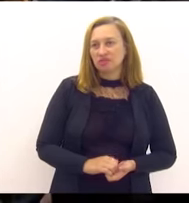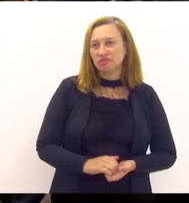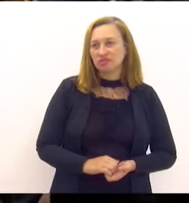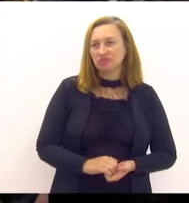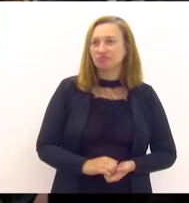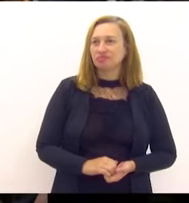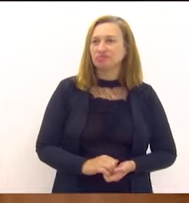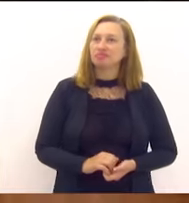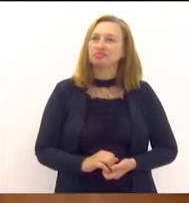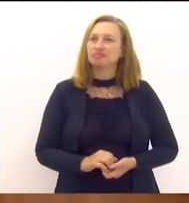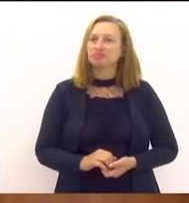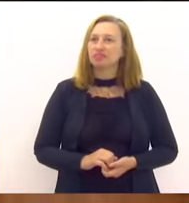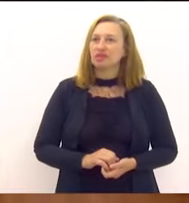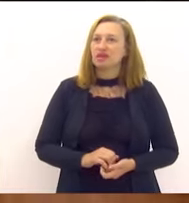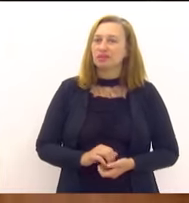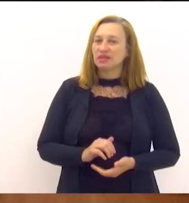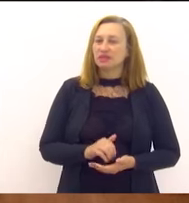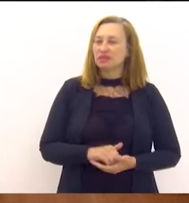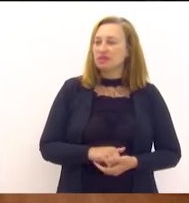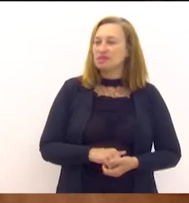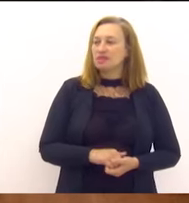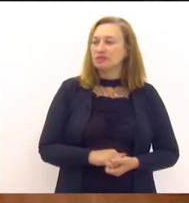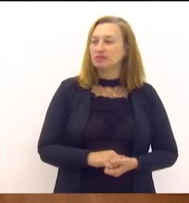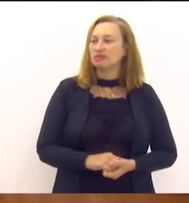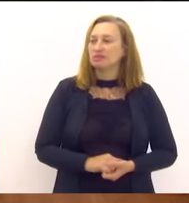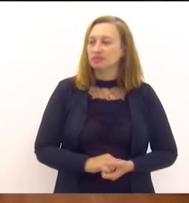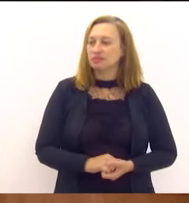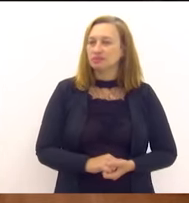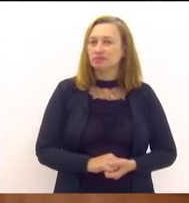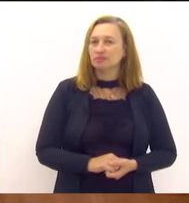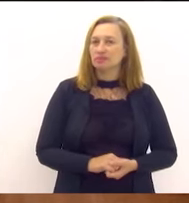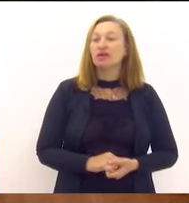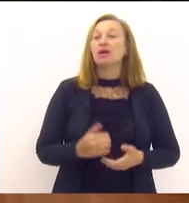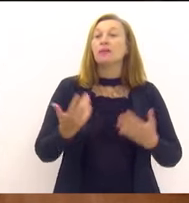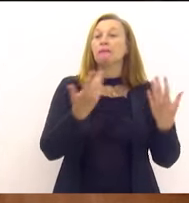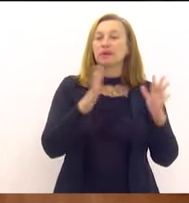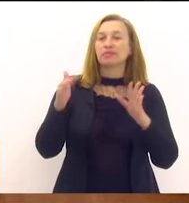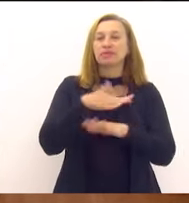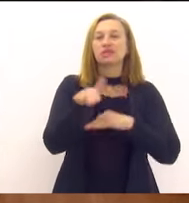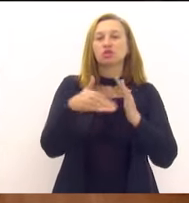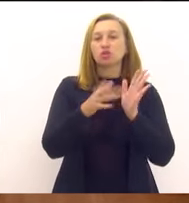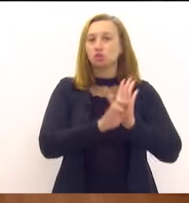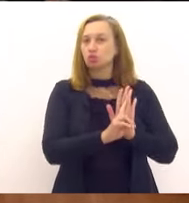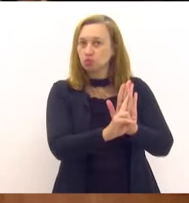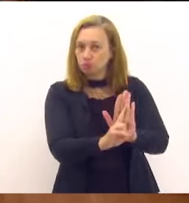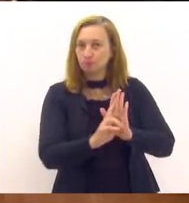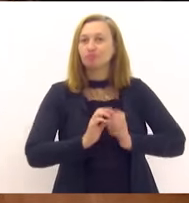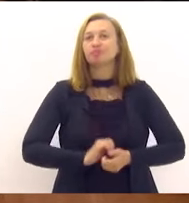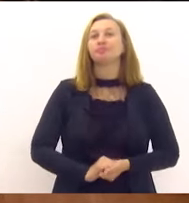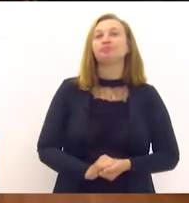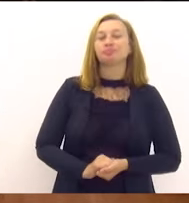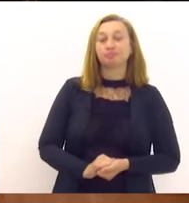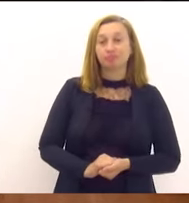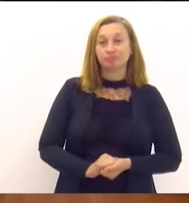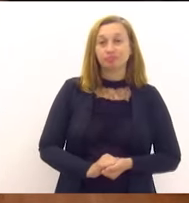aqui às representações sindicais que aqui estão. Saúdo a todos os representantes,